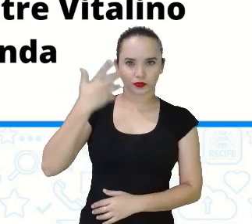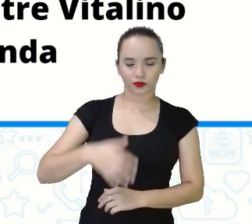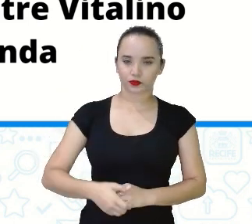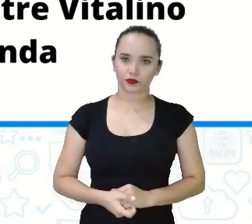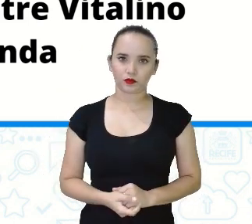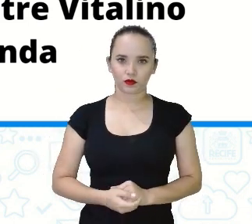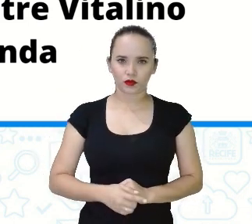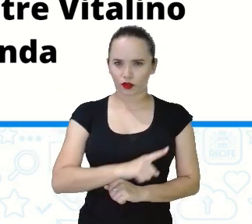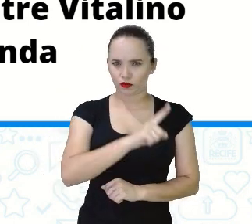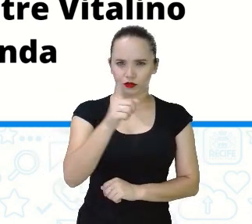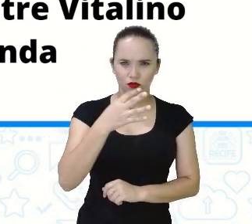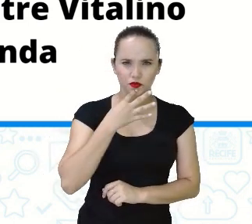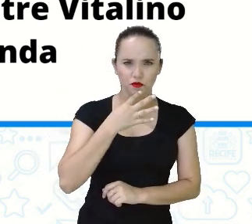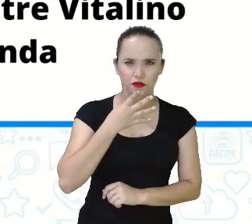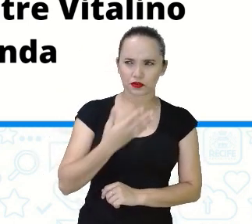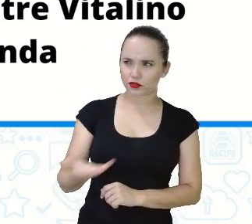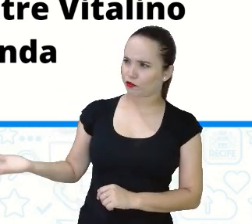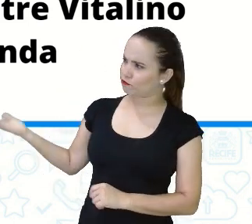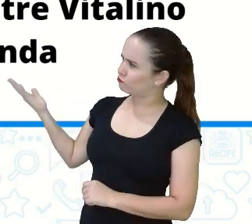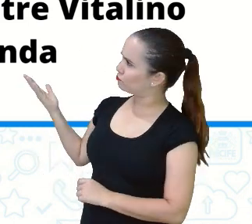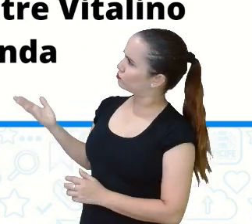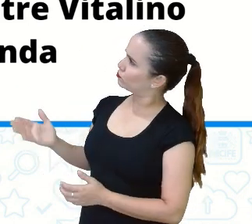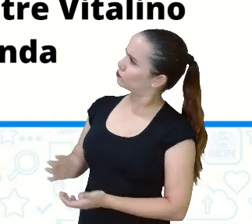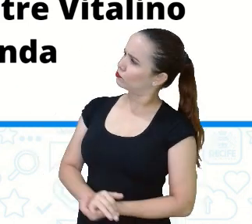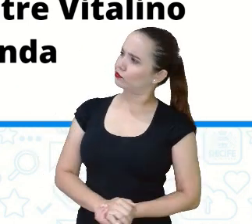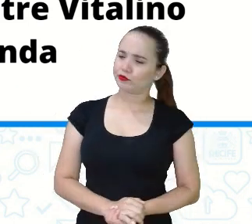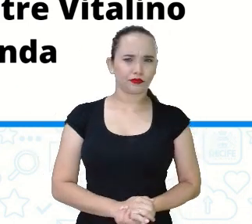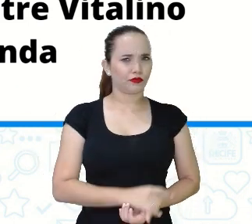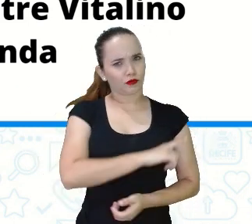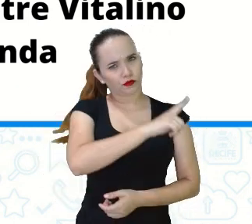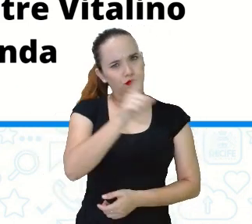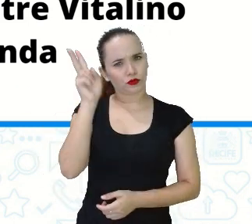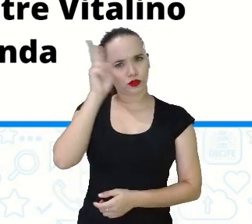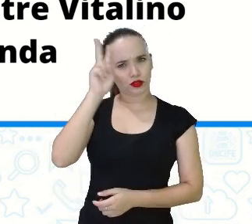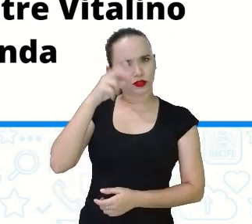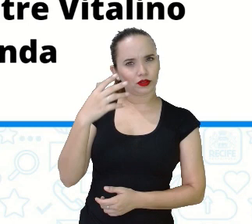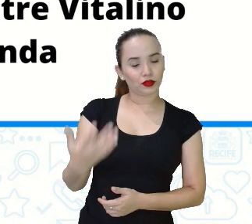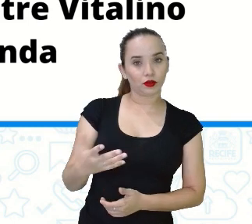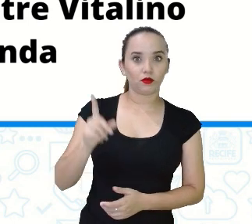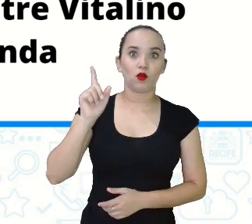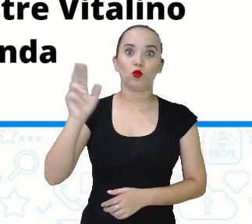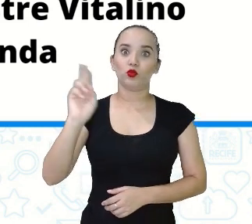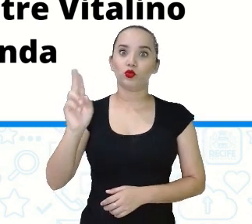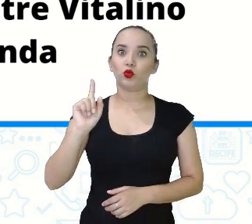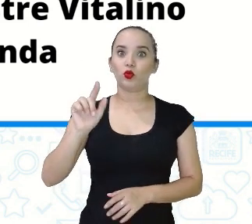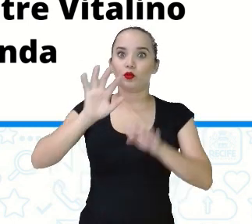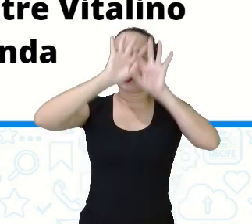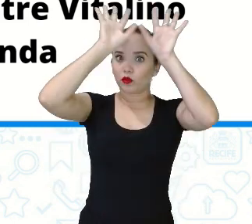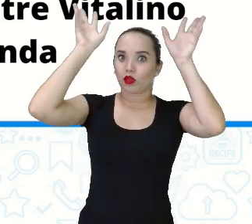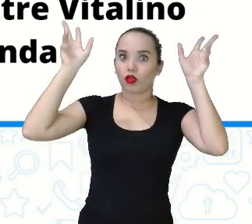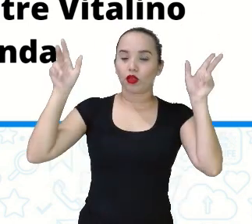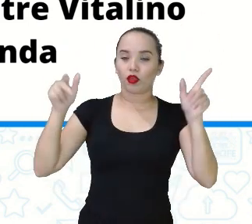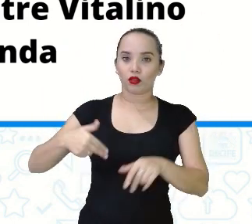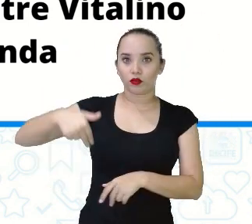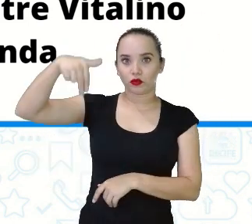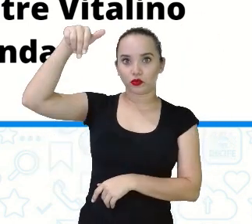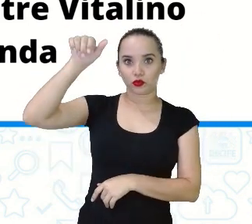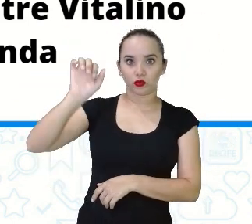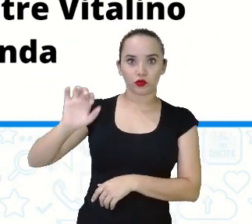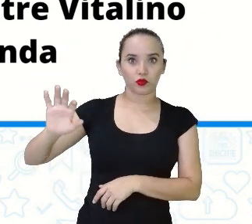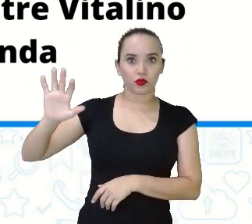vocês conhecem esta música? Será que vocês lembram dela? O nome da música é Leão do Norte, de